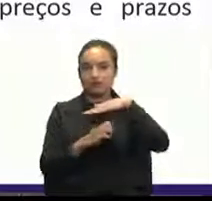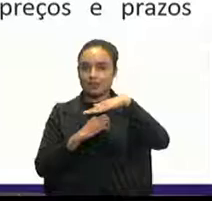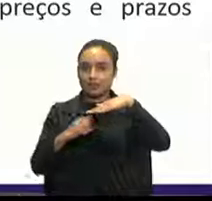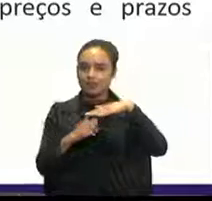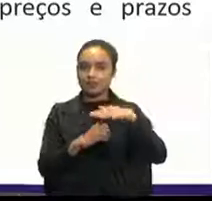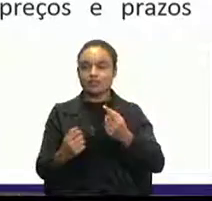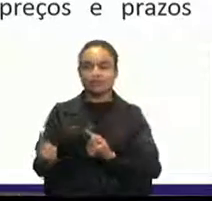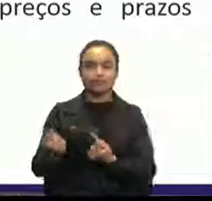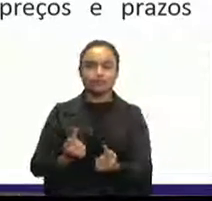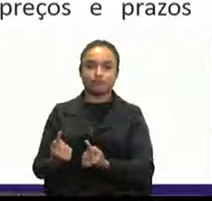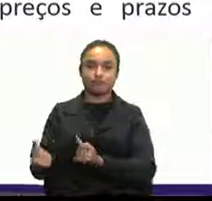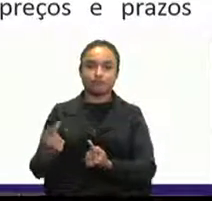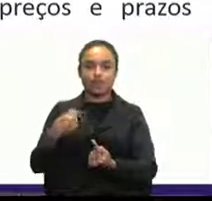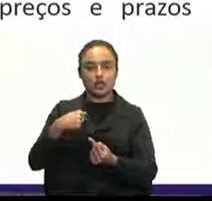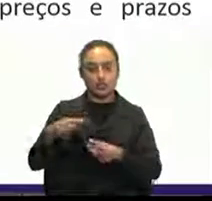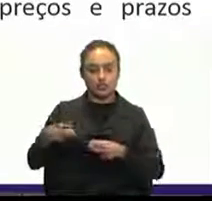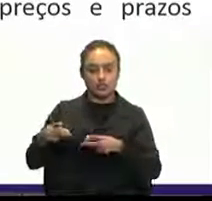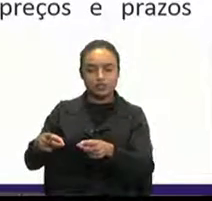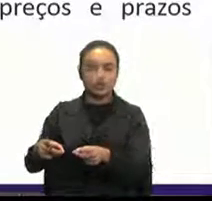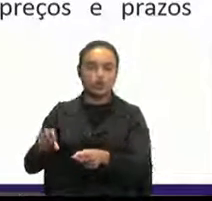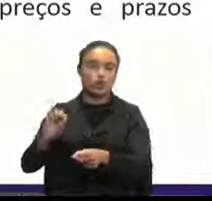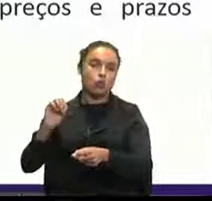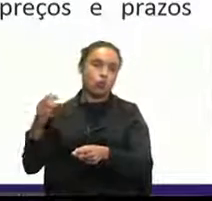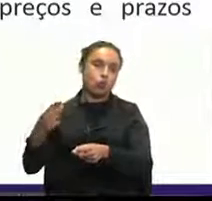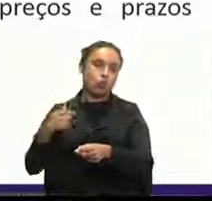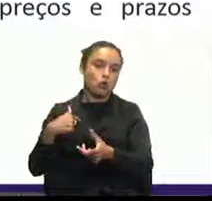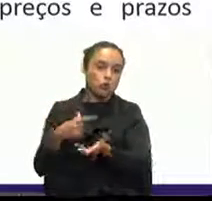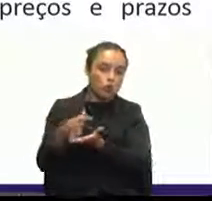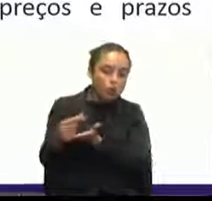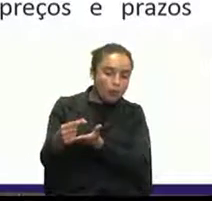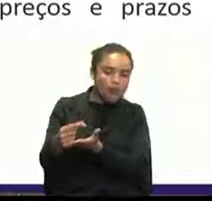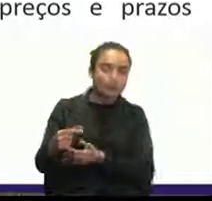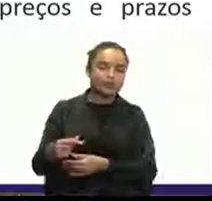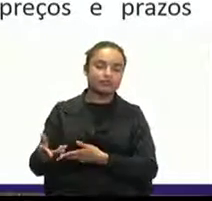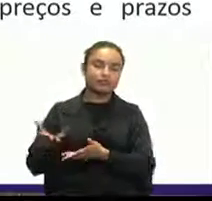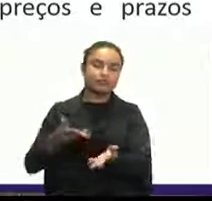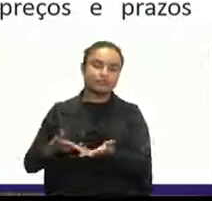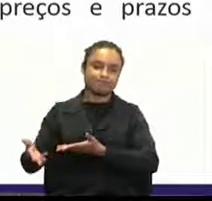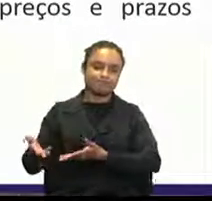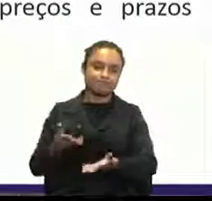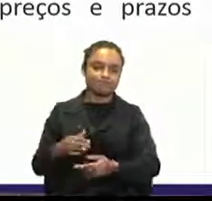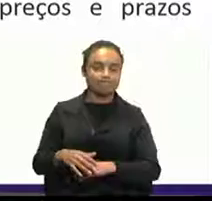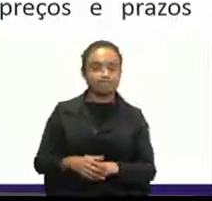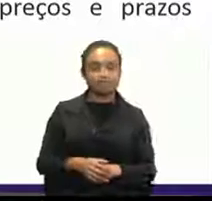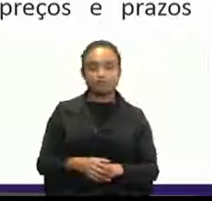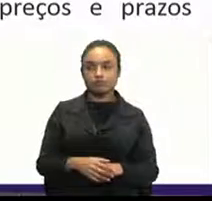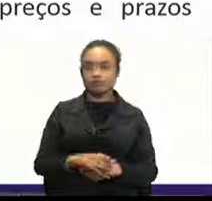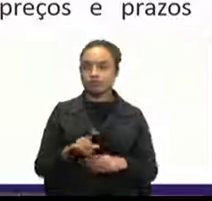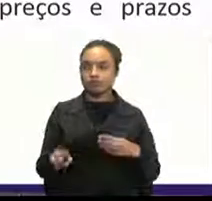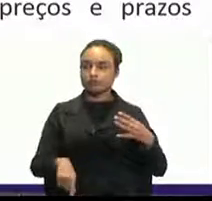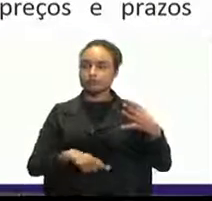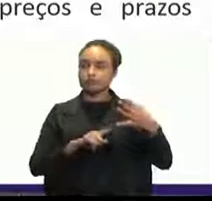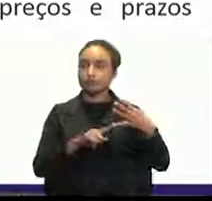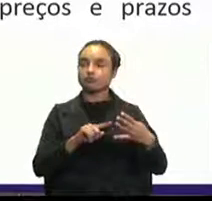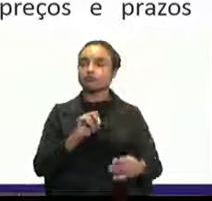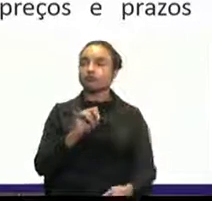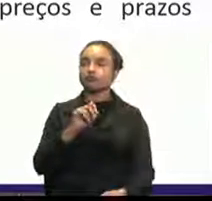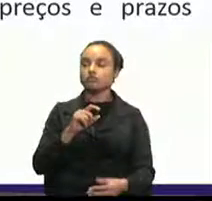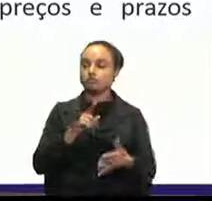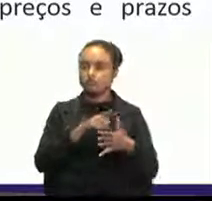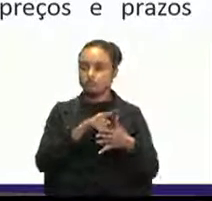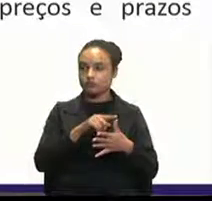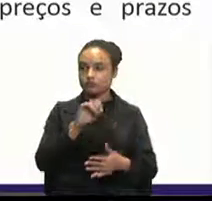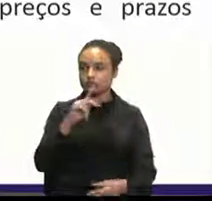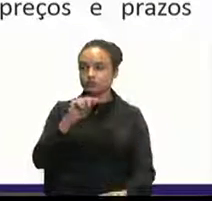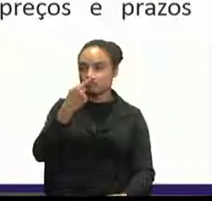opções ao comprar uma opção investidor adquire o direito de comprar ou vender um determinado lote